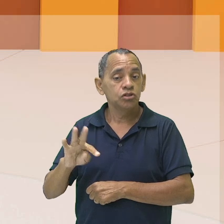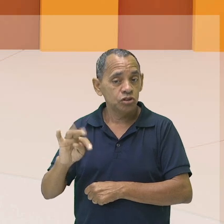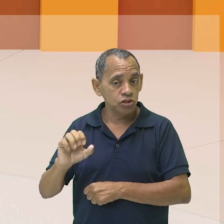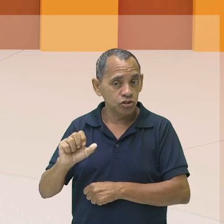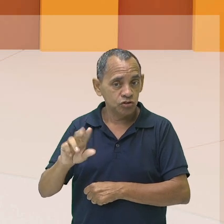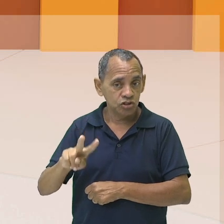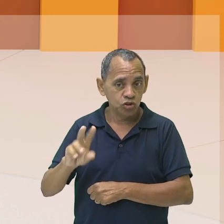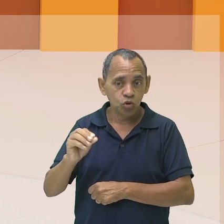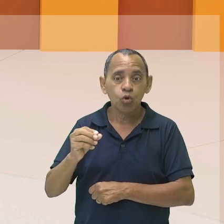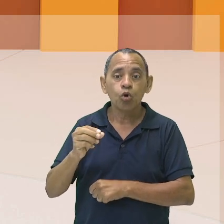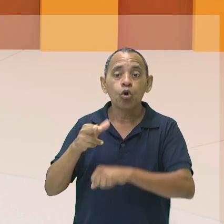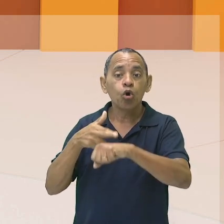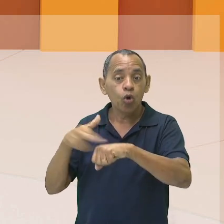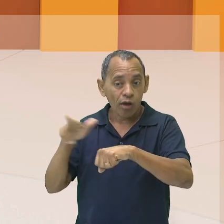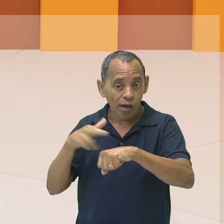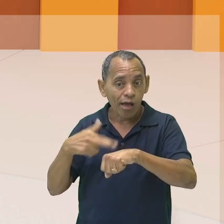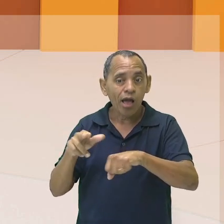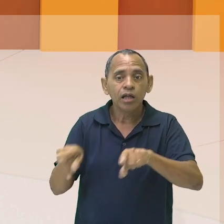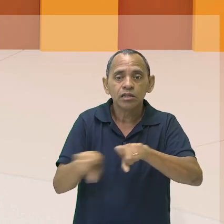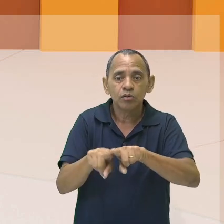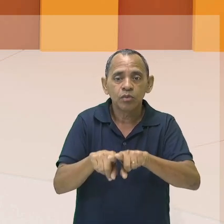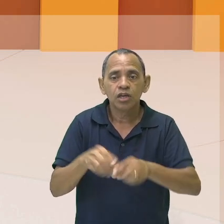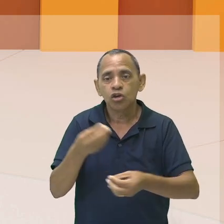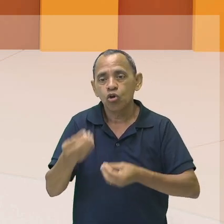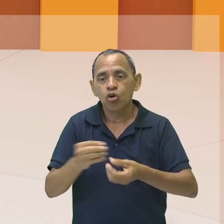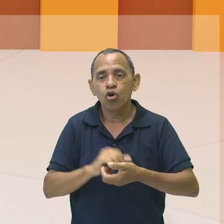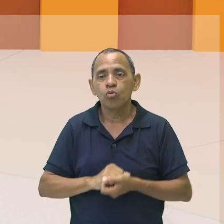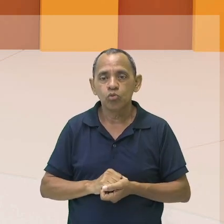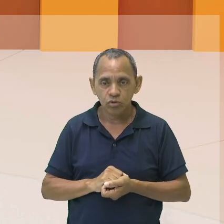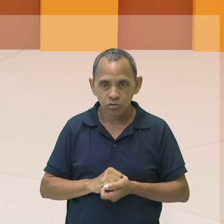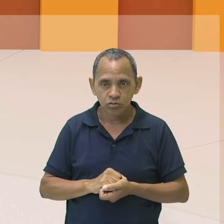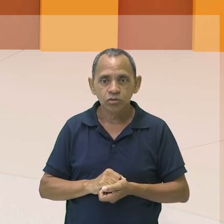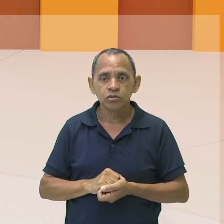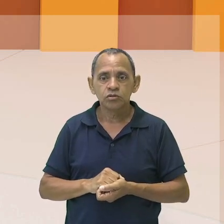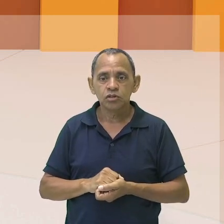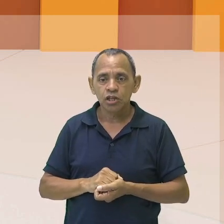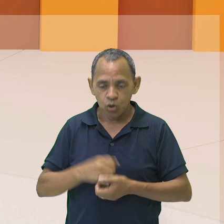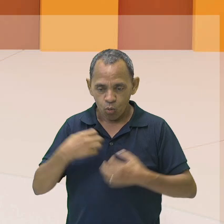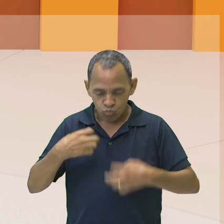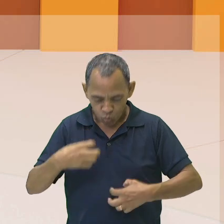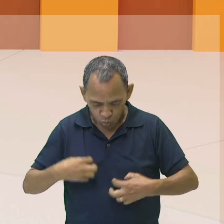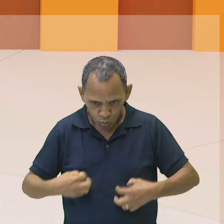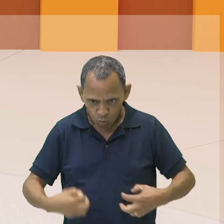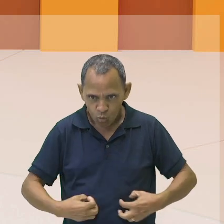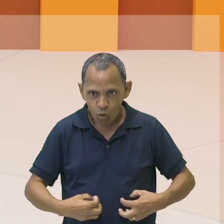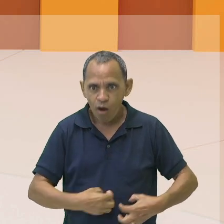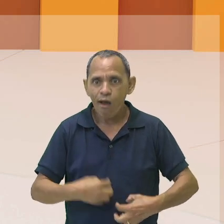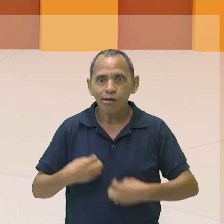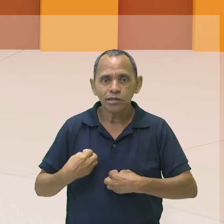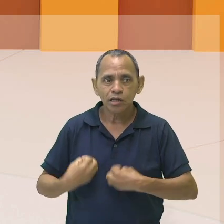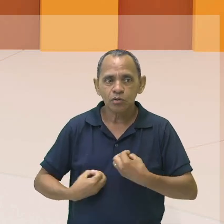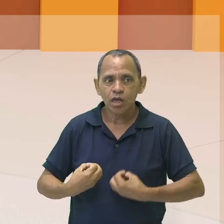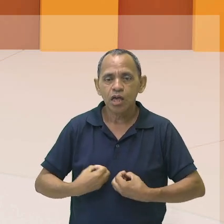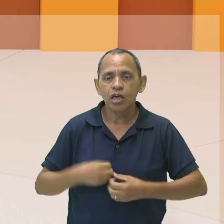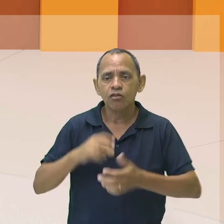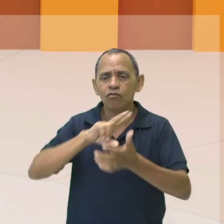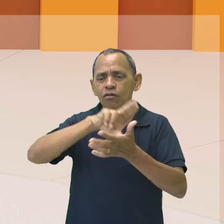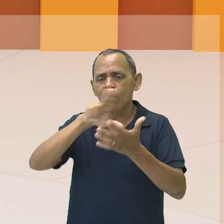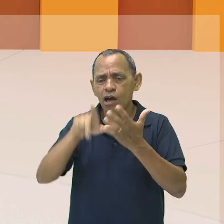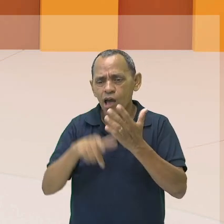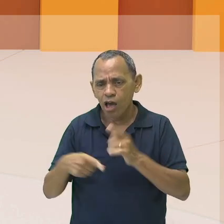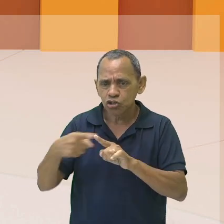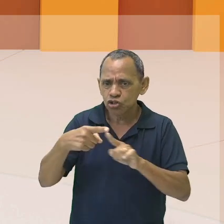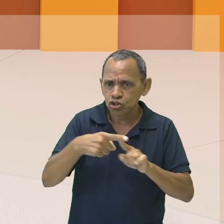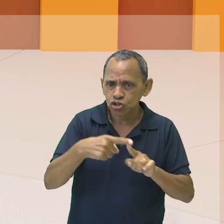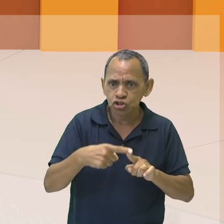de ultrassonografia, tomografia, raio-x. Então, o lixo radioativo ele está muito mais presente do que a gente imagina, certo?